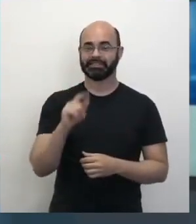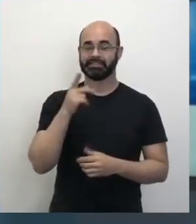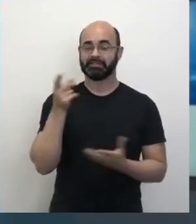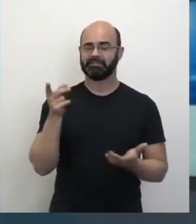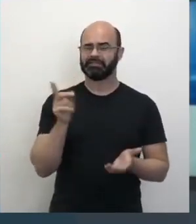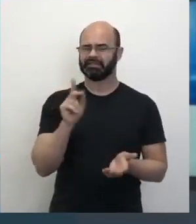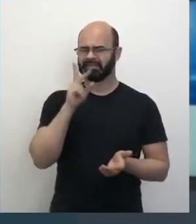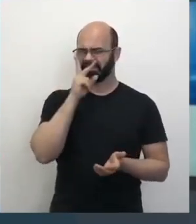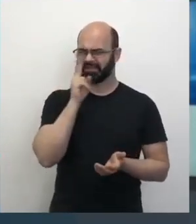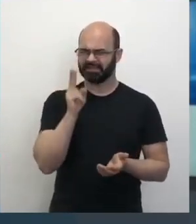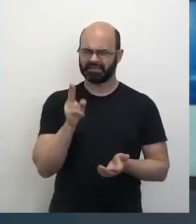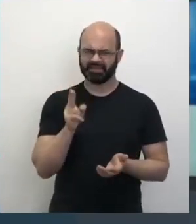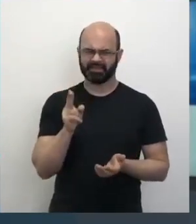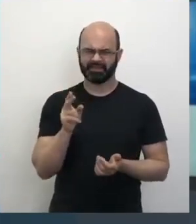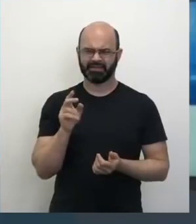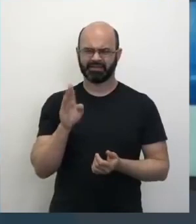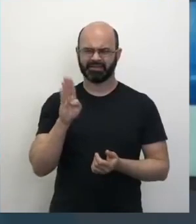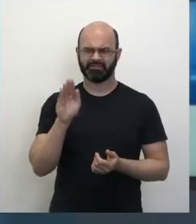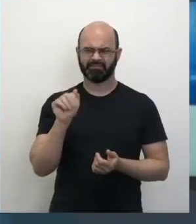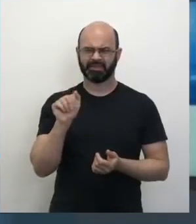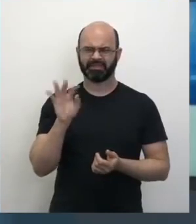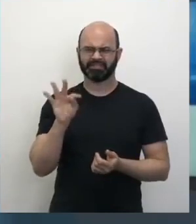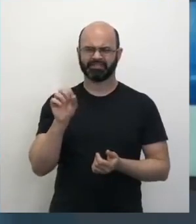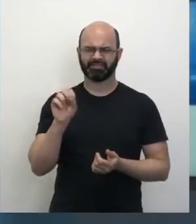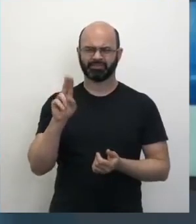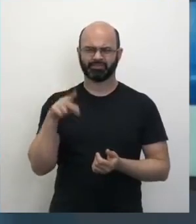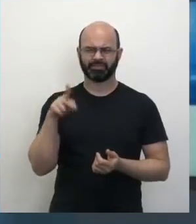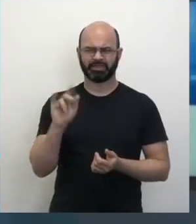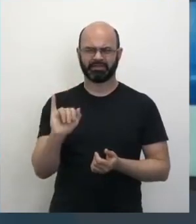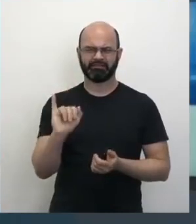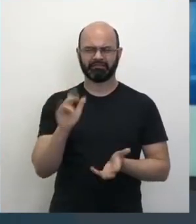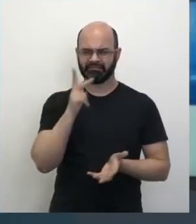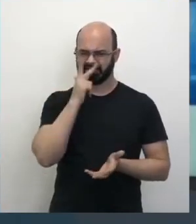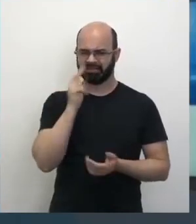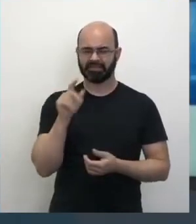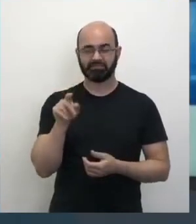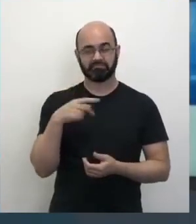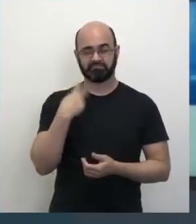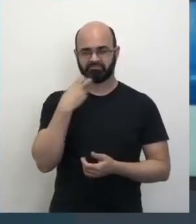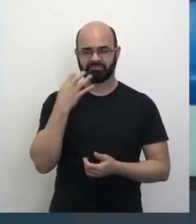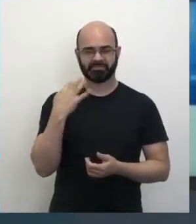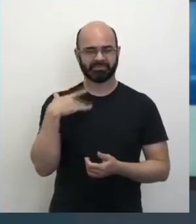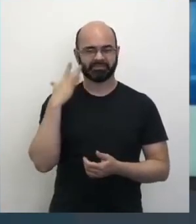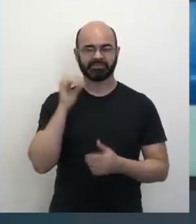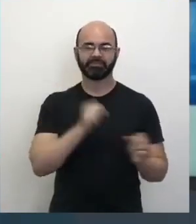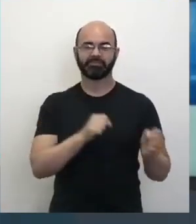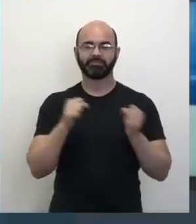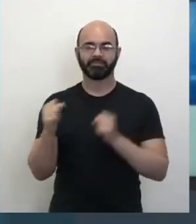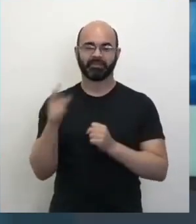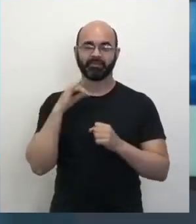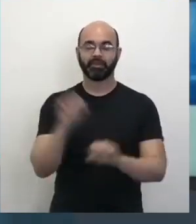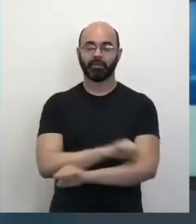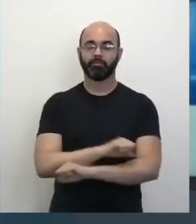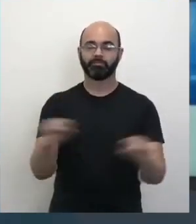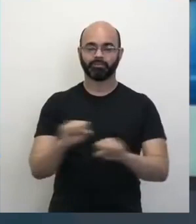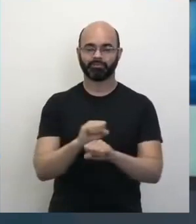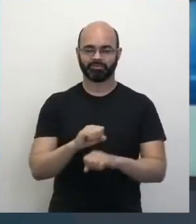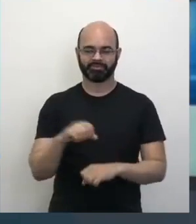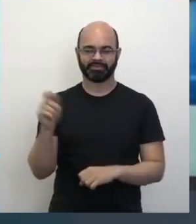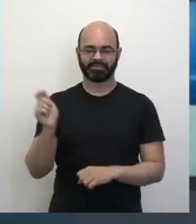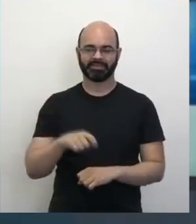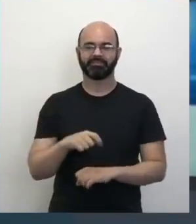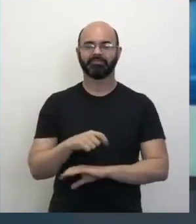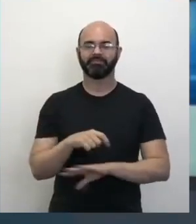seja isso. Batsuki, se for, depois você fala aí a correção. Tem o poder de explosão. A